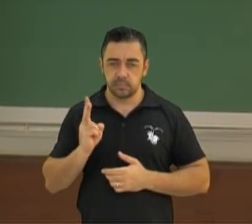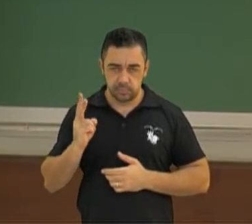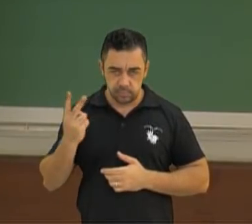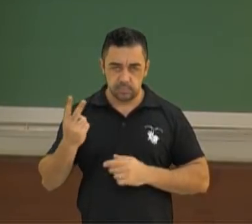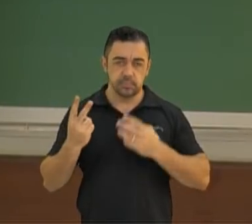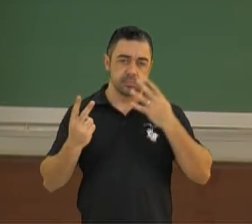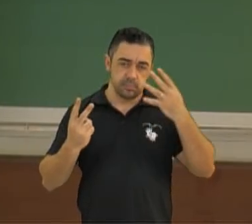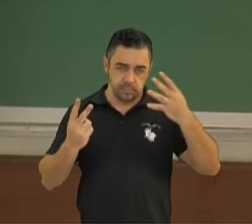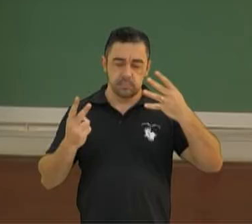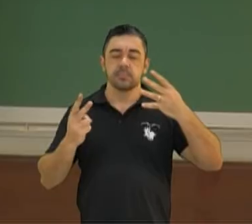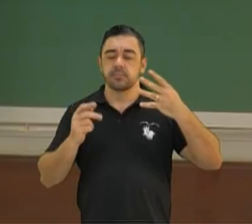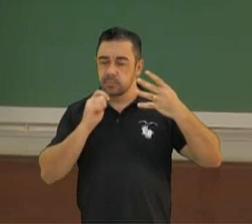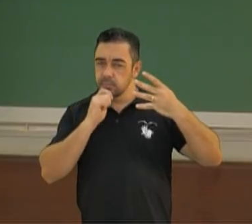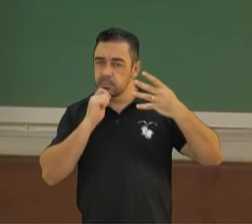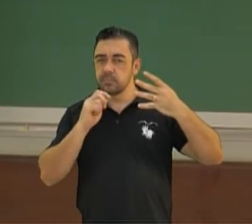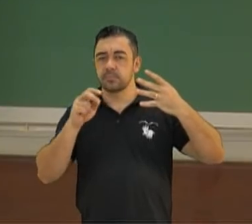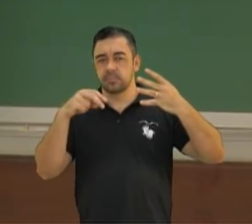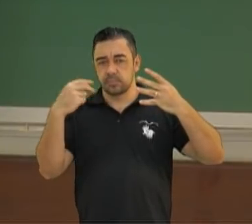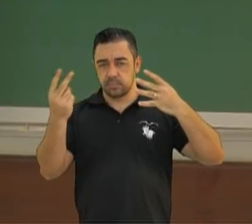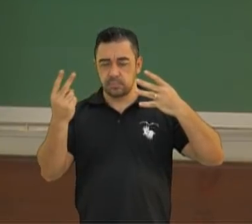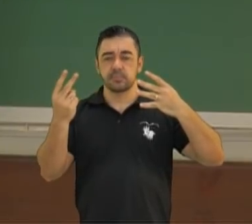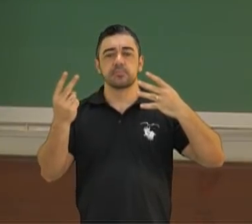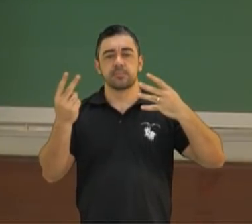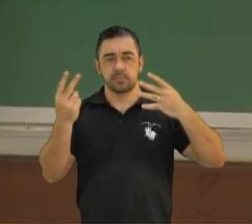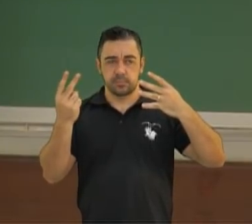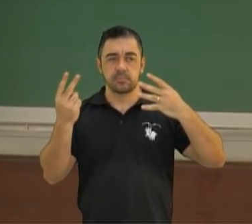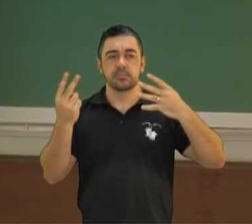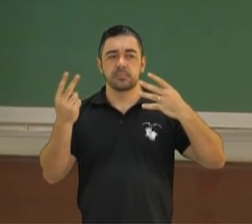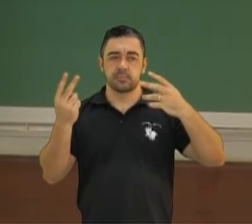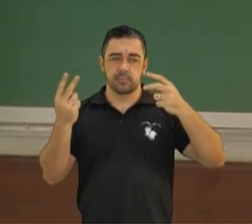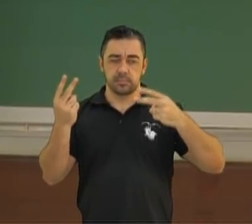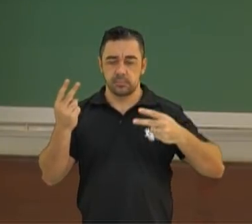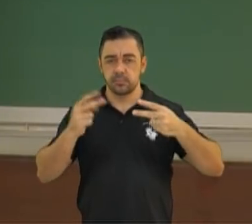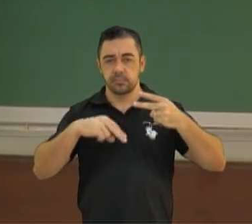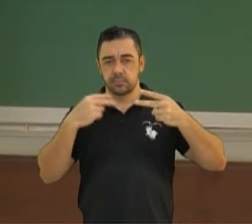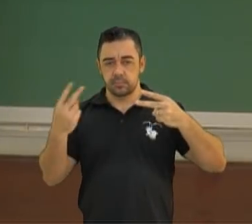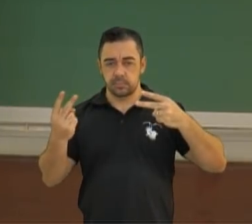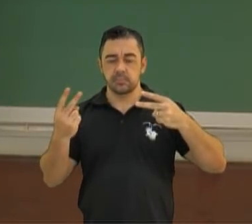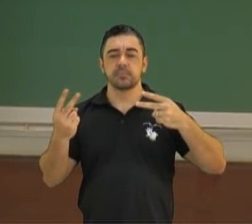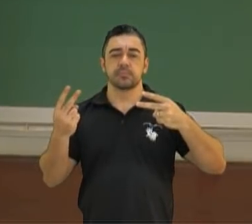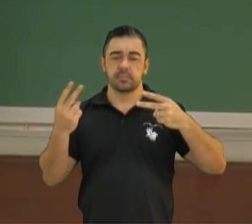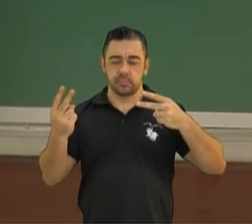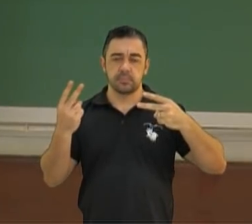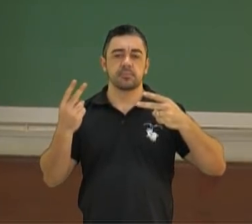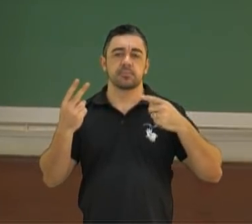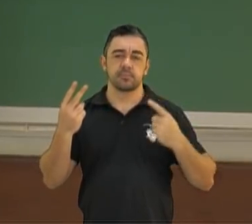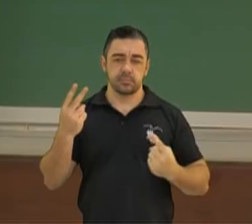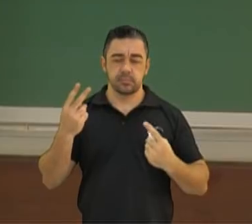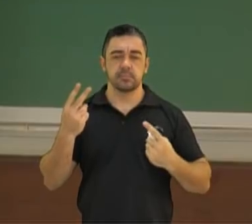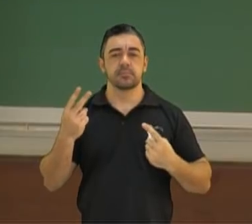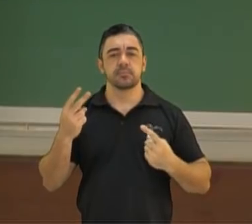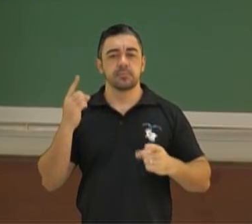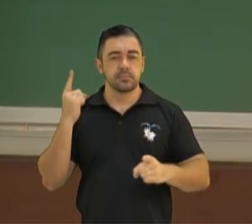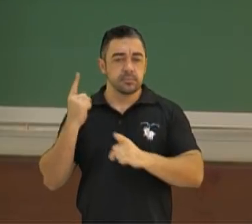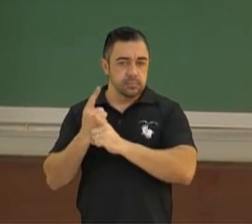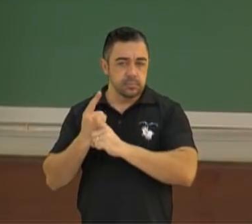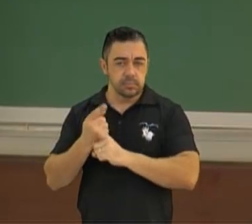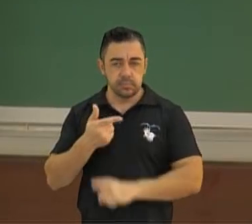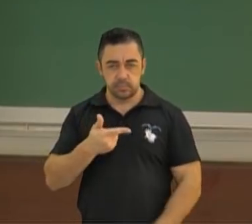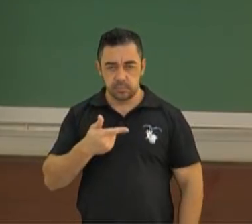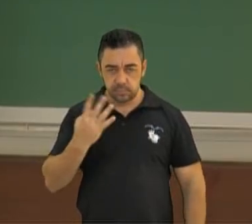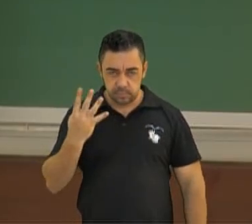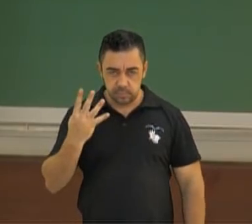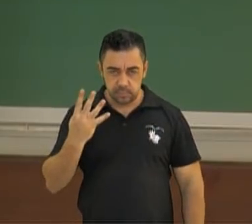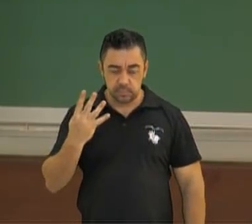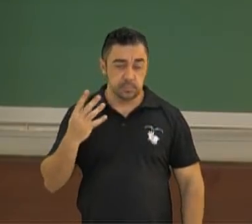porque 4 ainda é divisível por 2. E calculo o meu denominador comum, que é 24, ok? O